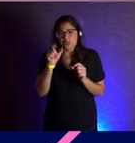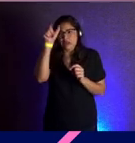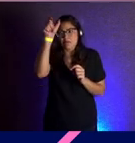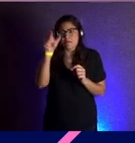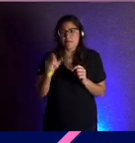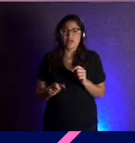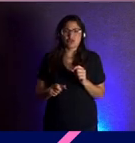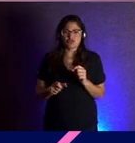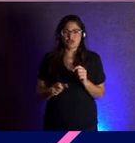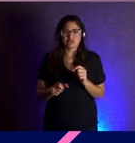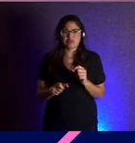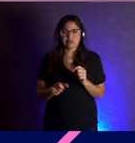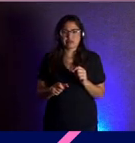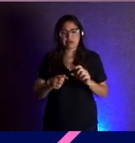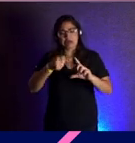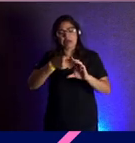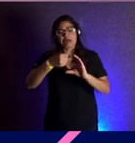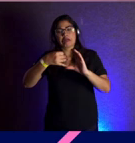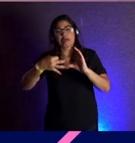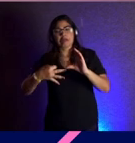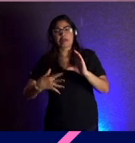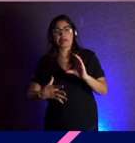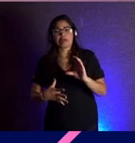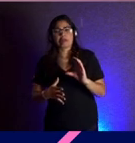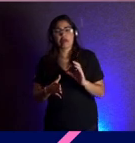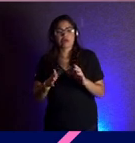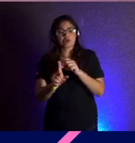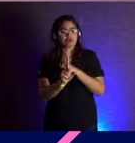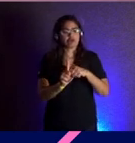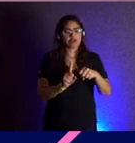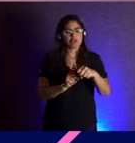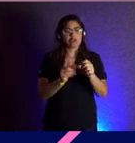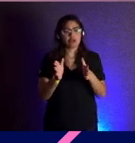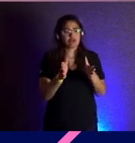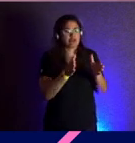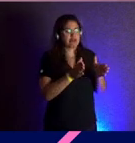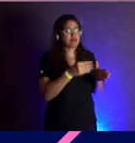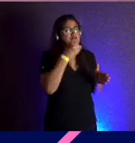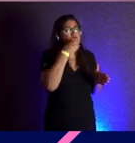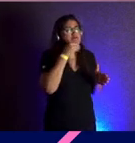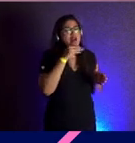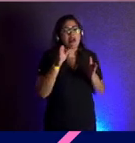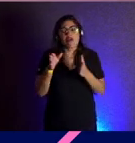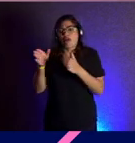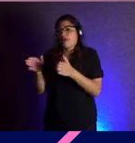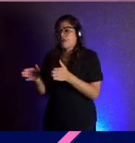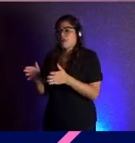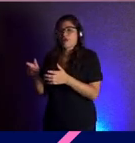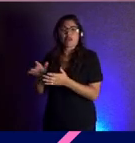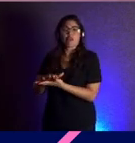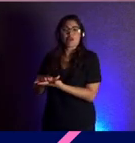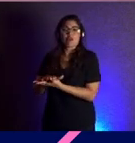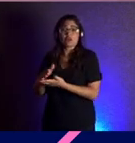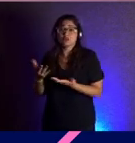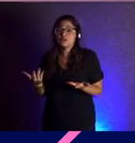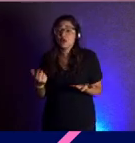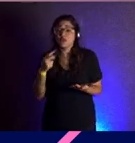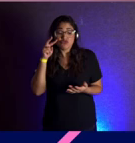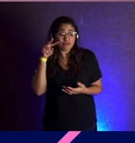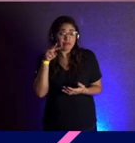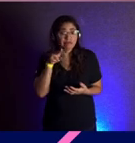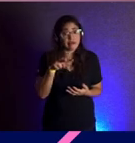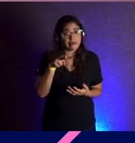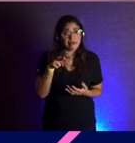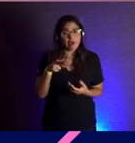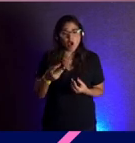determinada parcela da sociedade como vulnerável é complicado, porque a resiliência é alta. E a gente vê, as pessoas estão sobrevivendo em condições